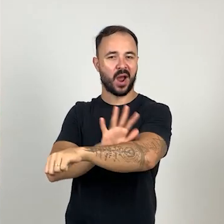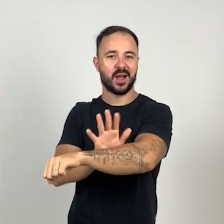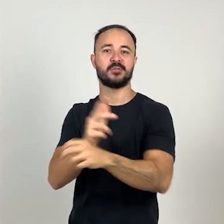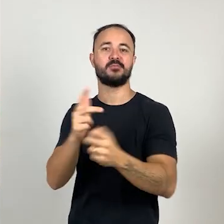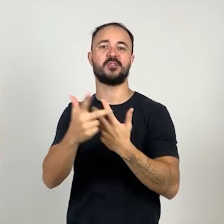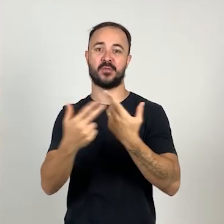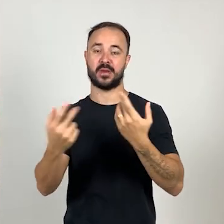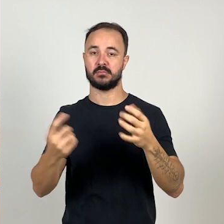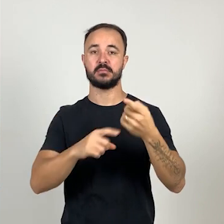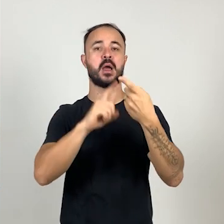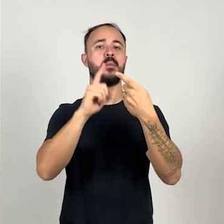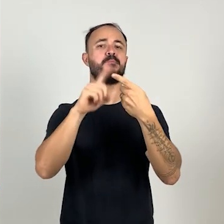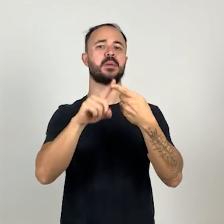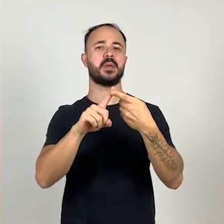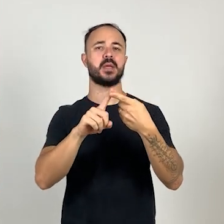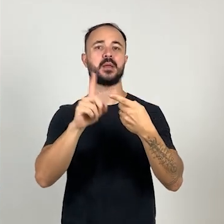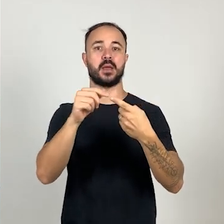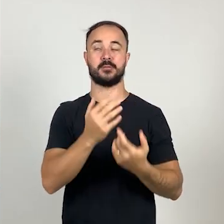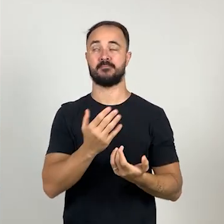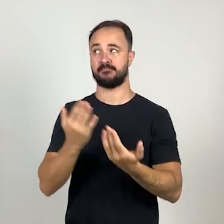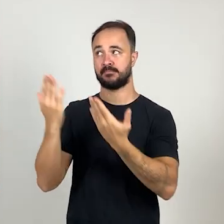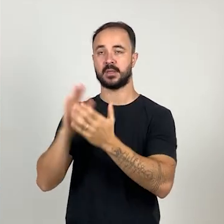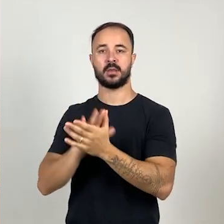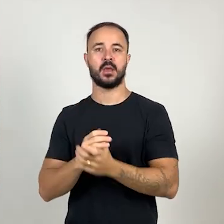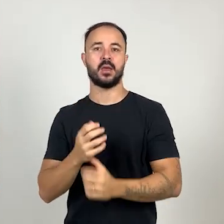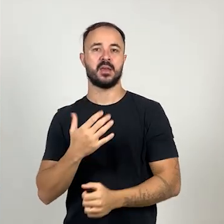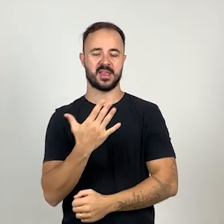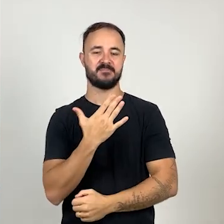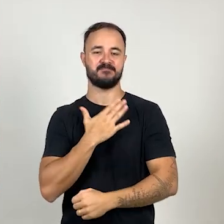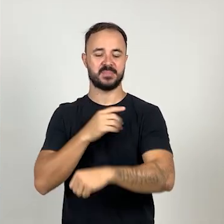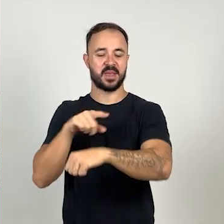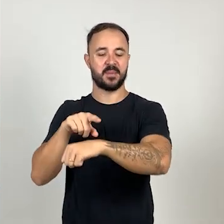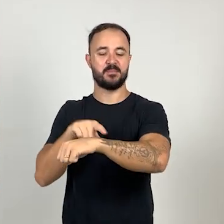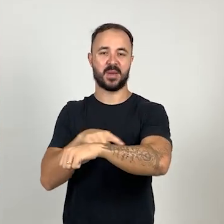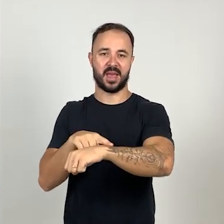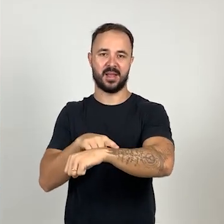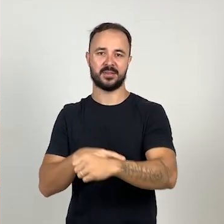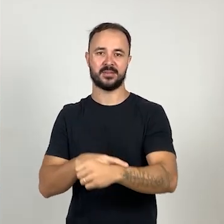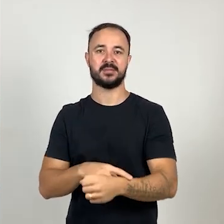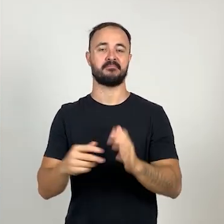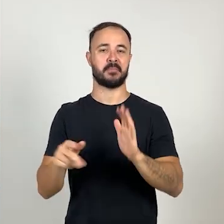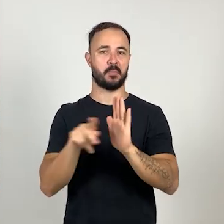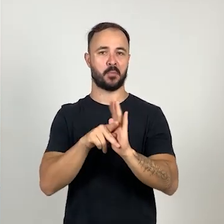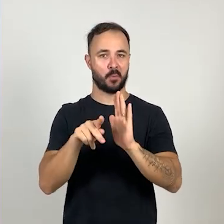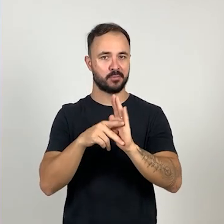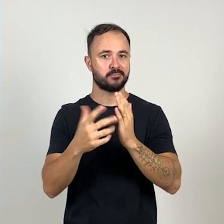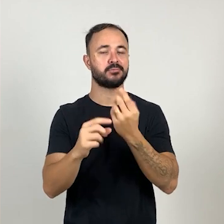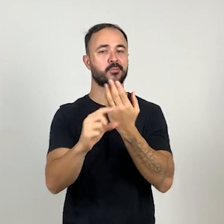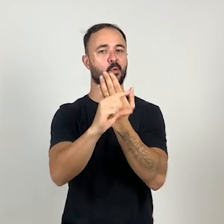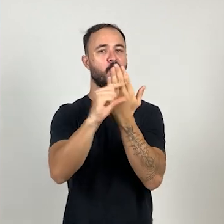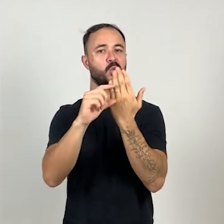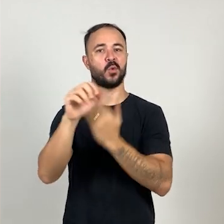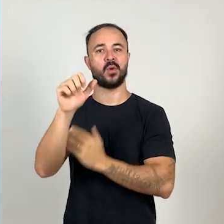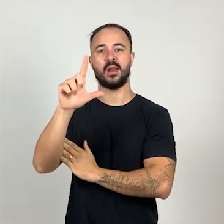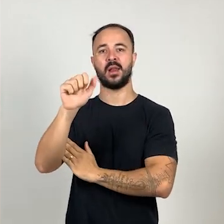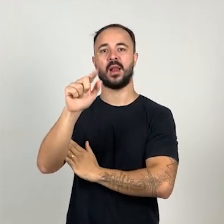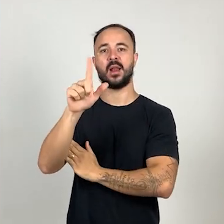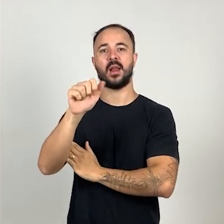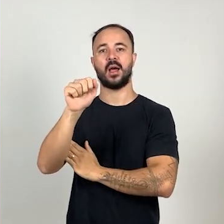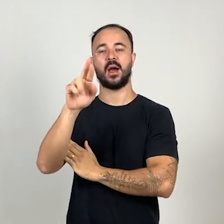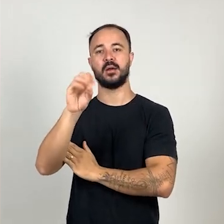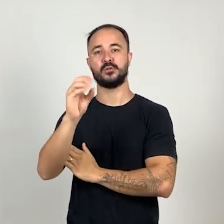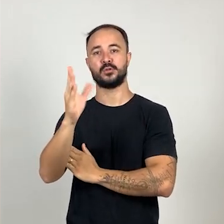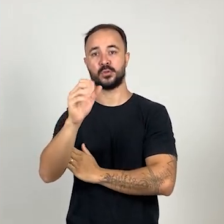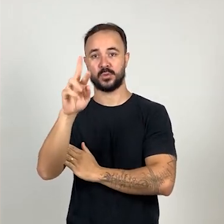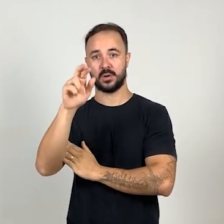nossa primeira dica é Na Minha Pele, de Lázaro Ramos. Publicado em 2017, a obra de Lázaro Ramos